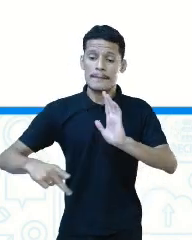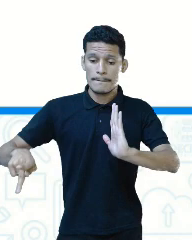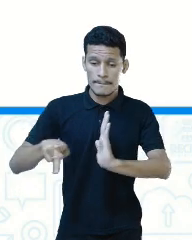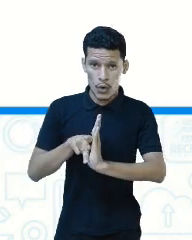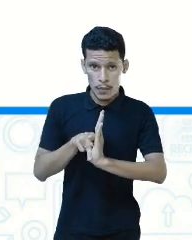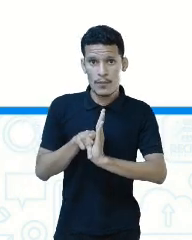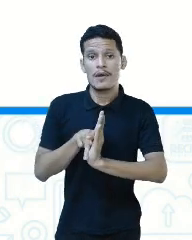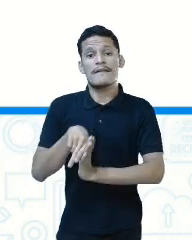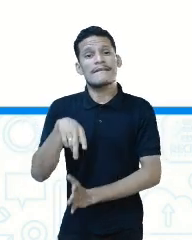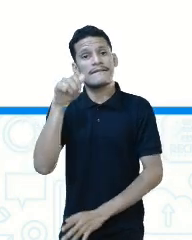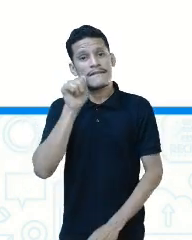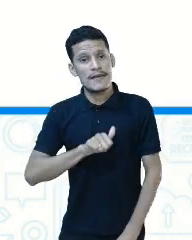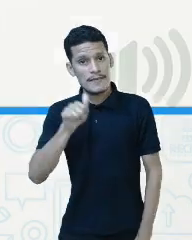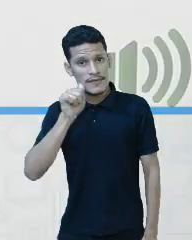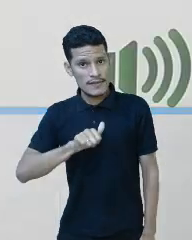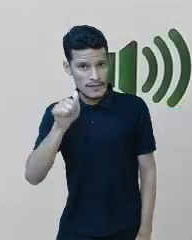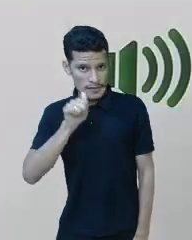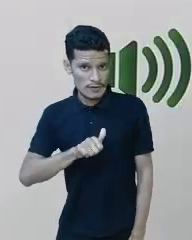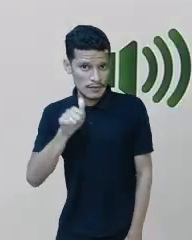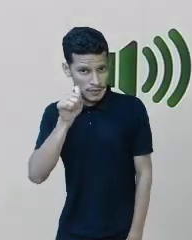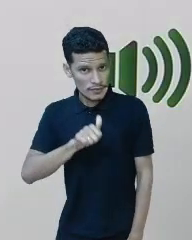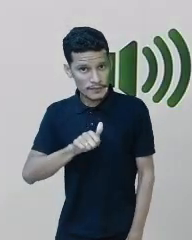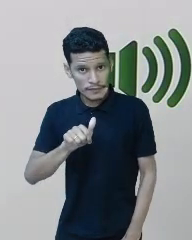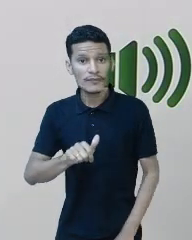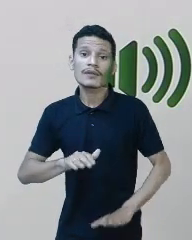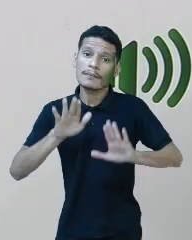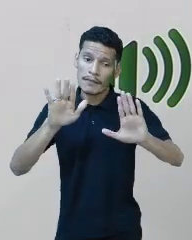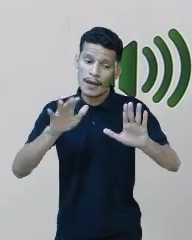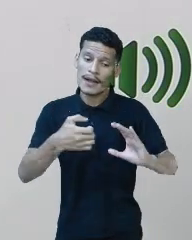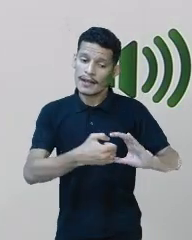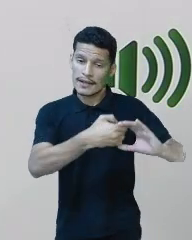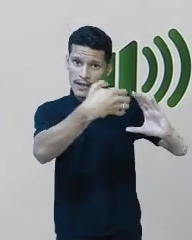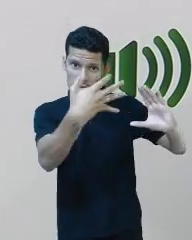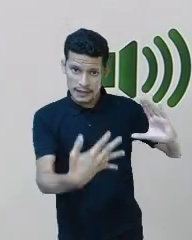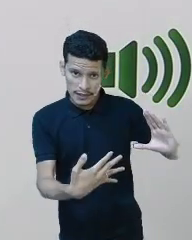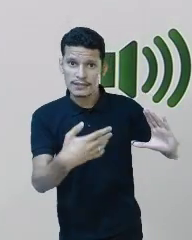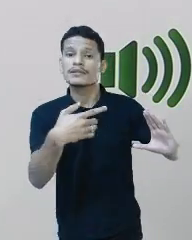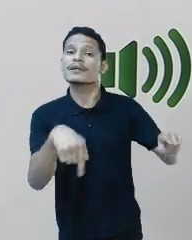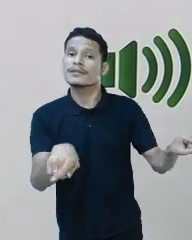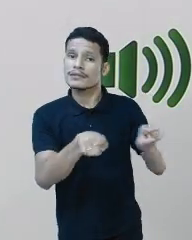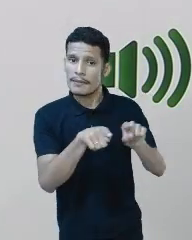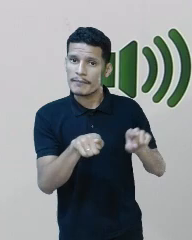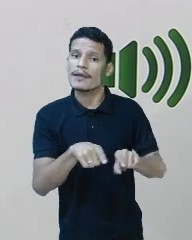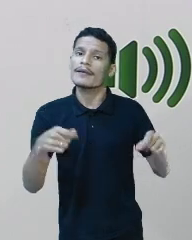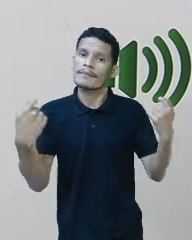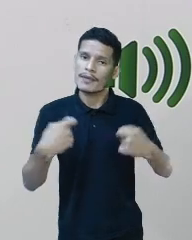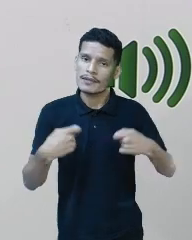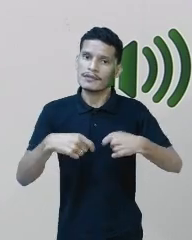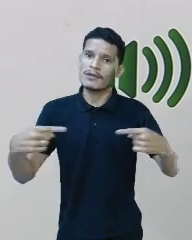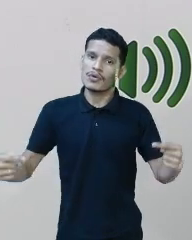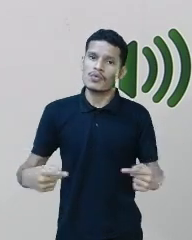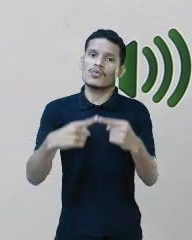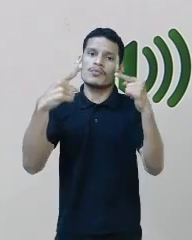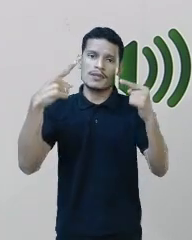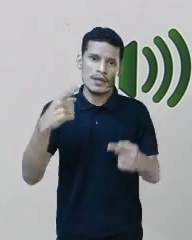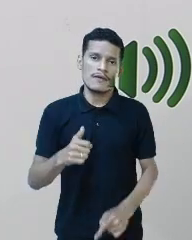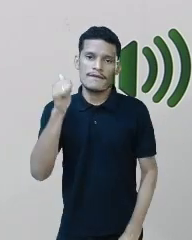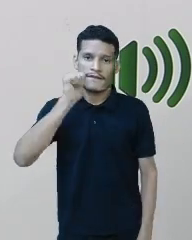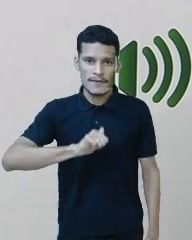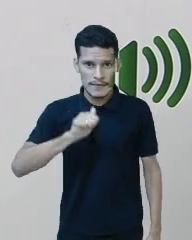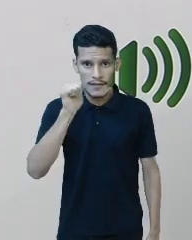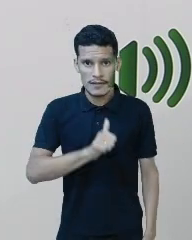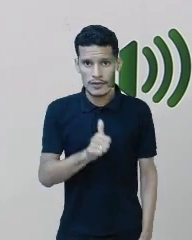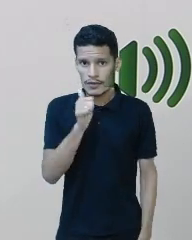feminino, veja bem. Então, o adjetivo, a característica que eu vou dar para ela, tem que combinar com ela. Eu não posso